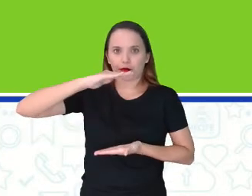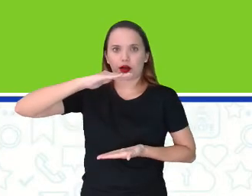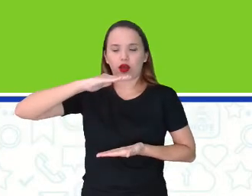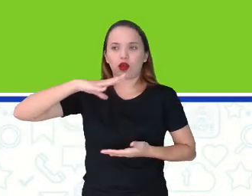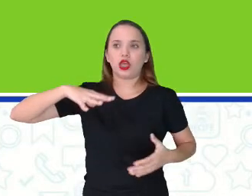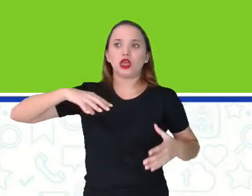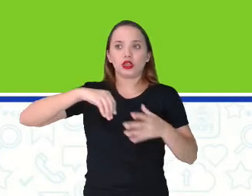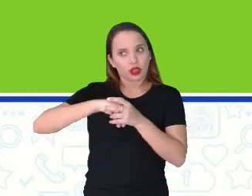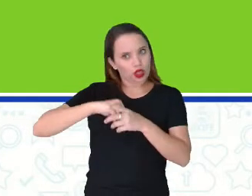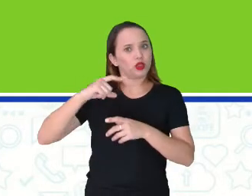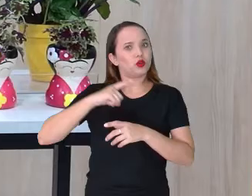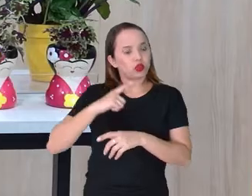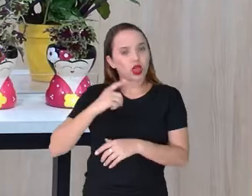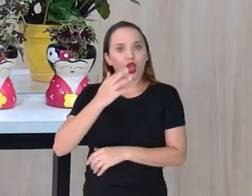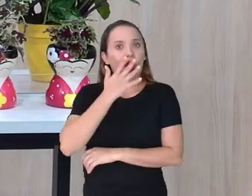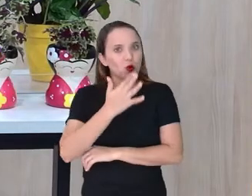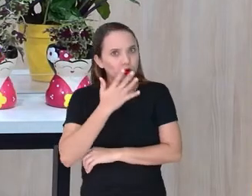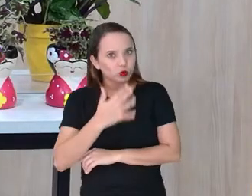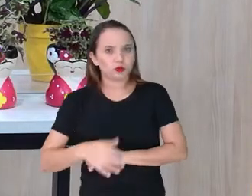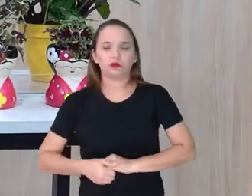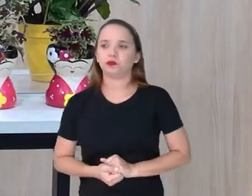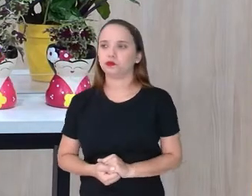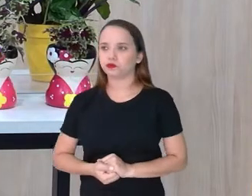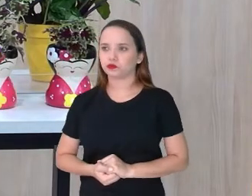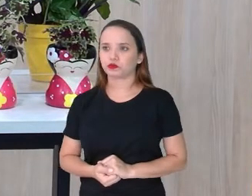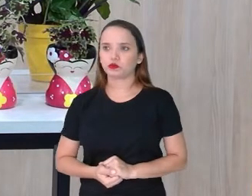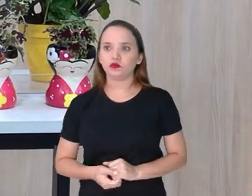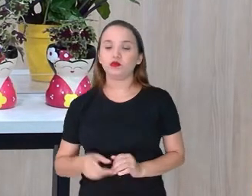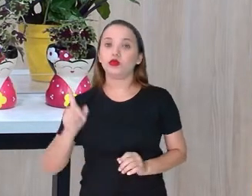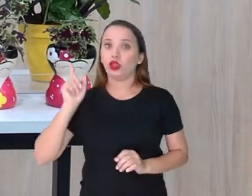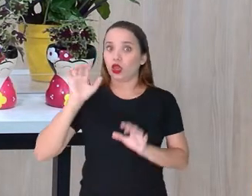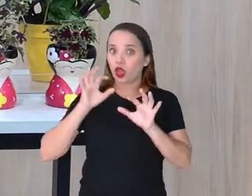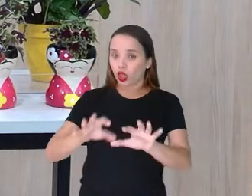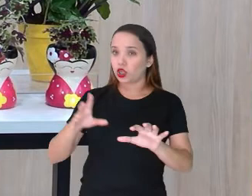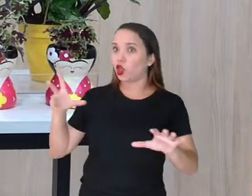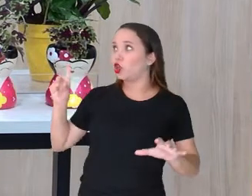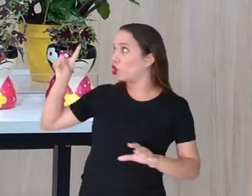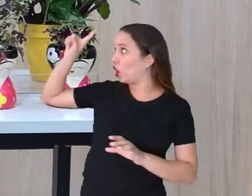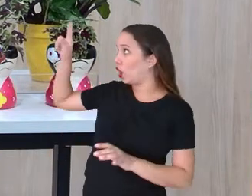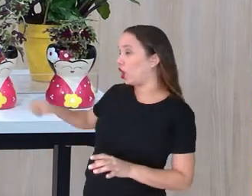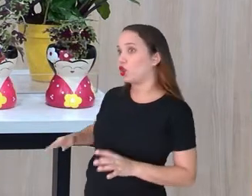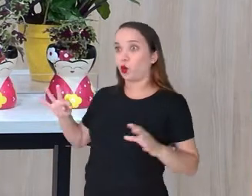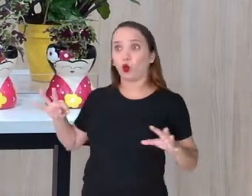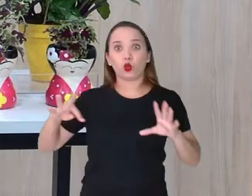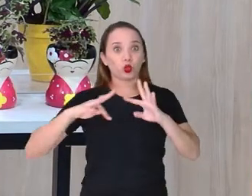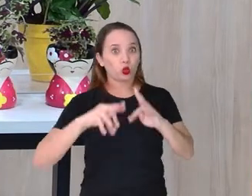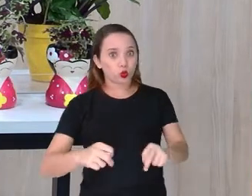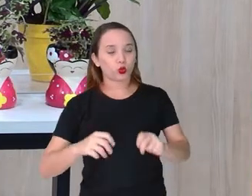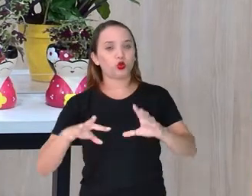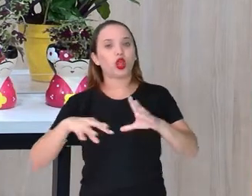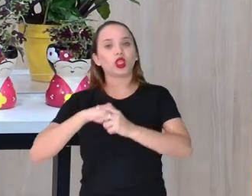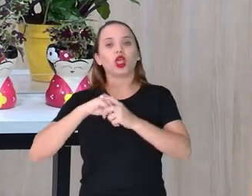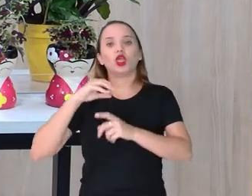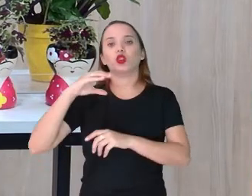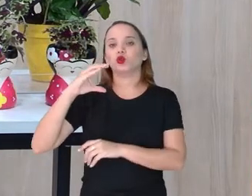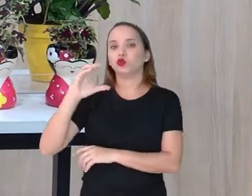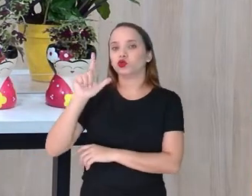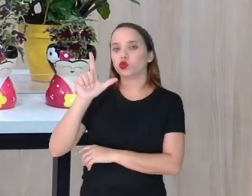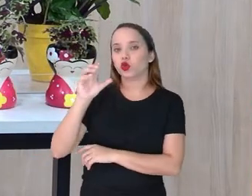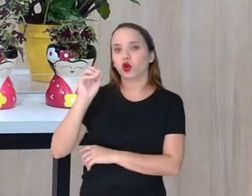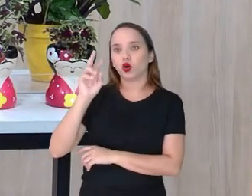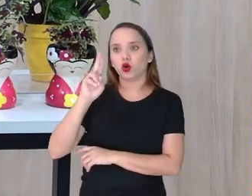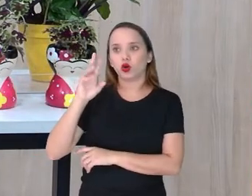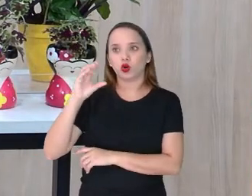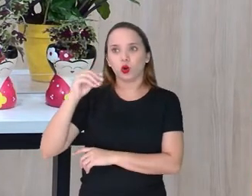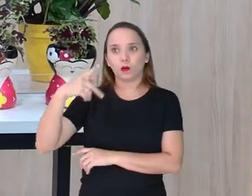os pigmentos. Isso eles estão nos cloroplastos, viu, gente? Eles ficam empilhados, os tilacoides